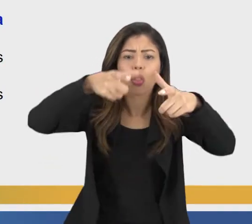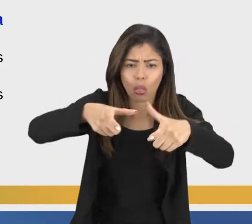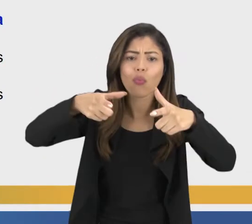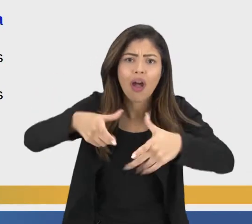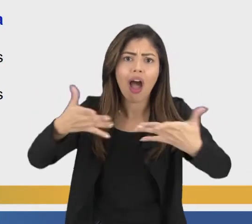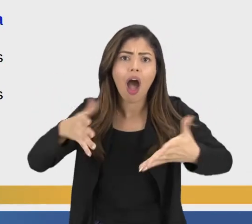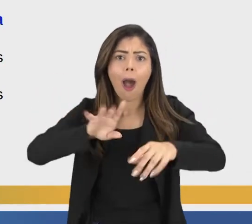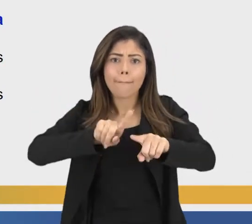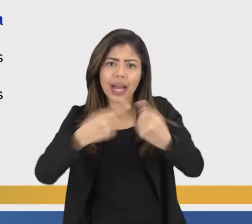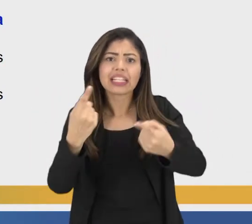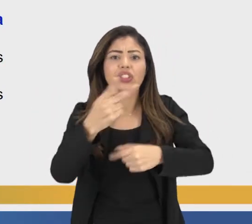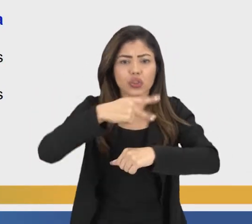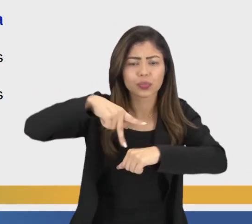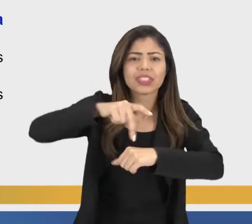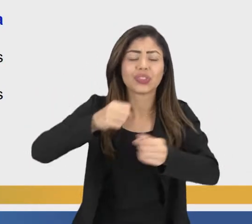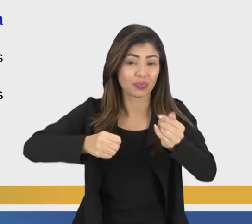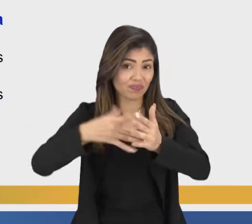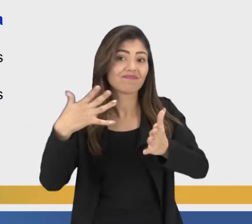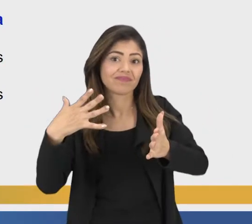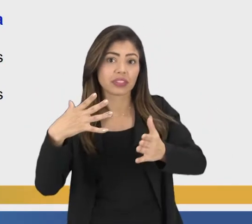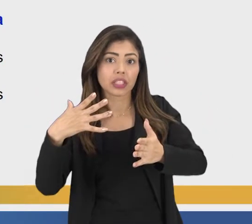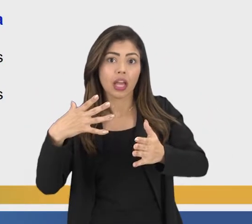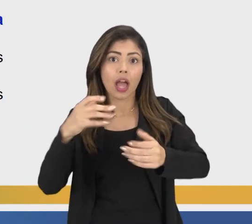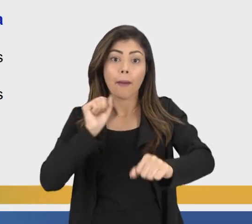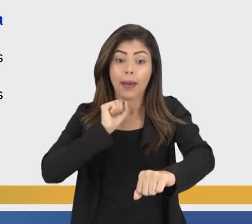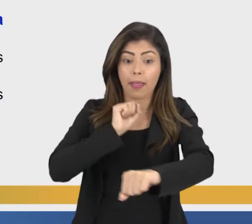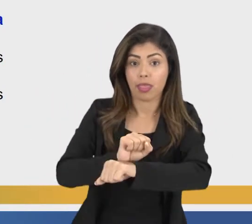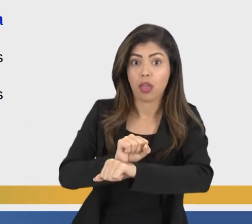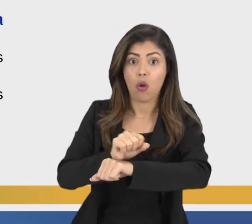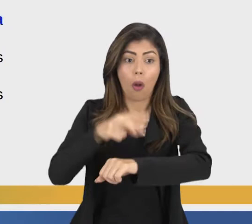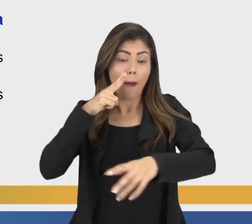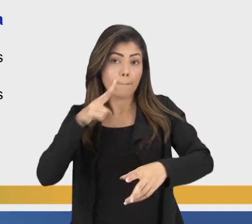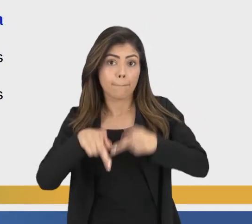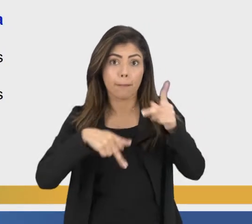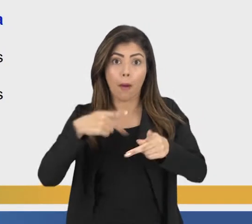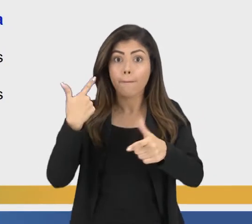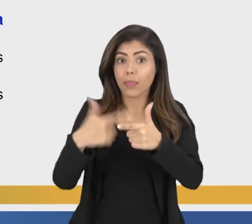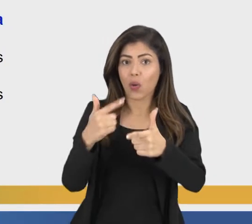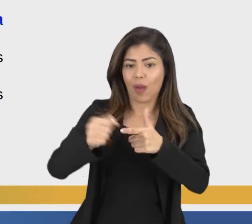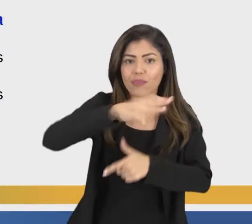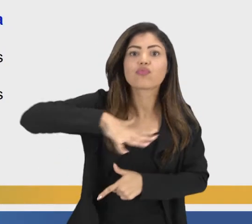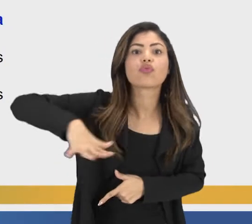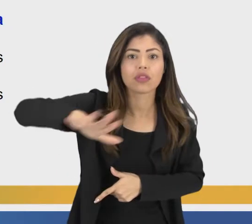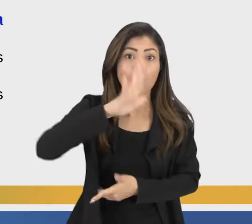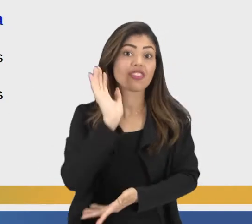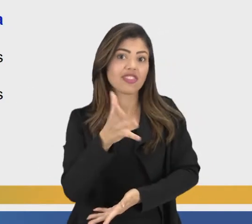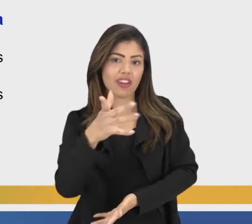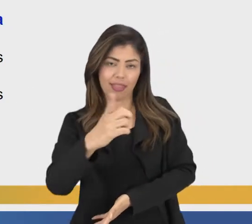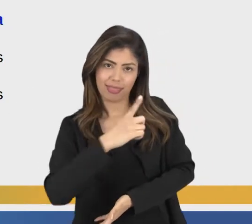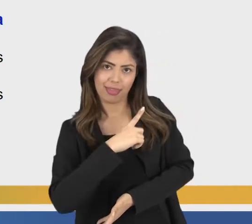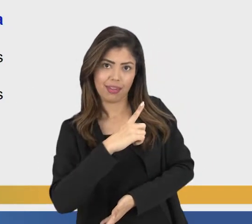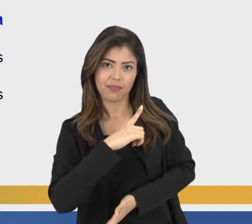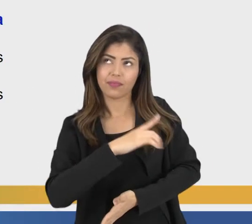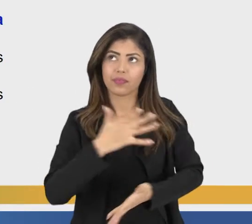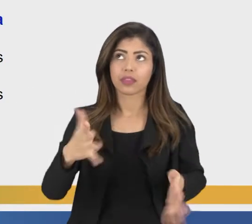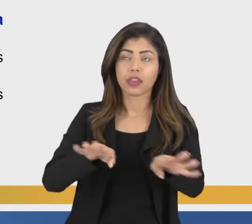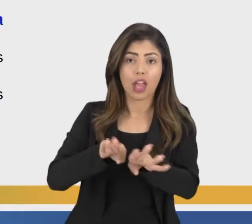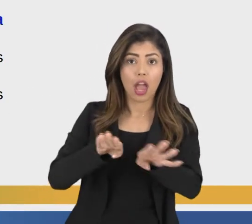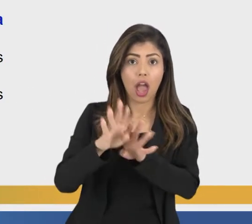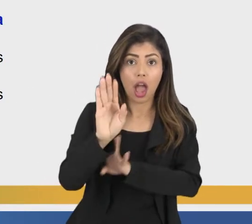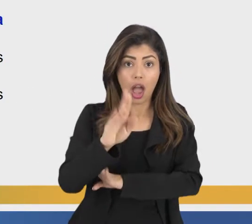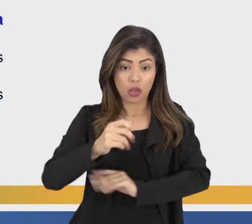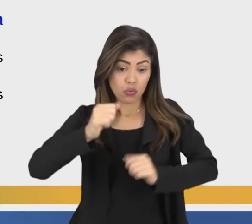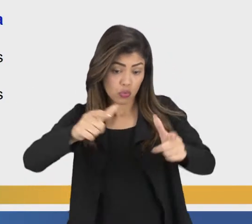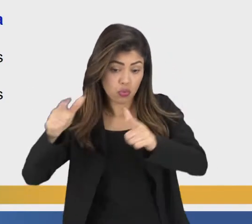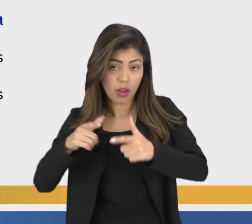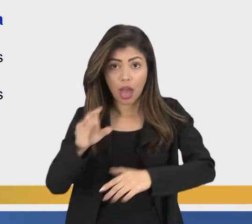mas os países, muitas das vezes, para não potencializar os problemas sociais que já possuem em âmbito